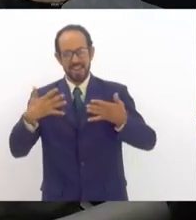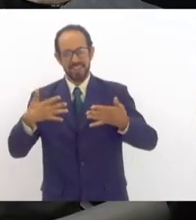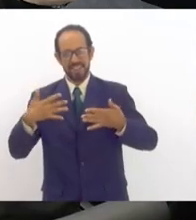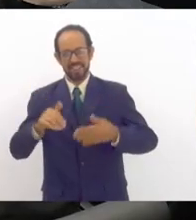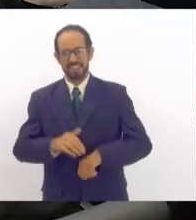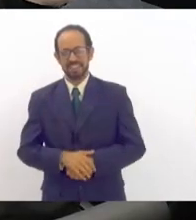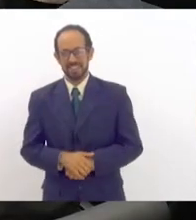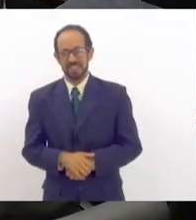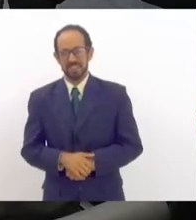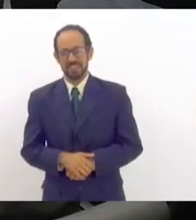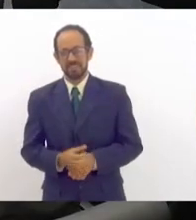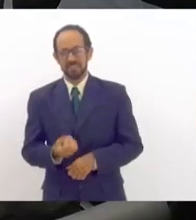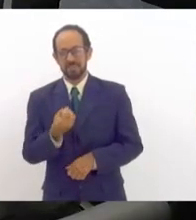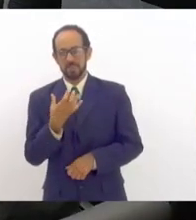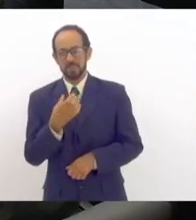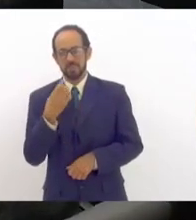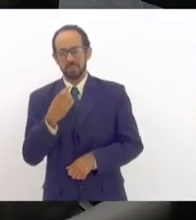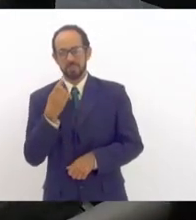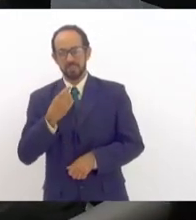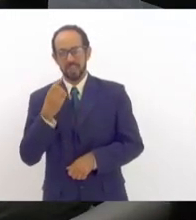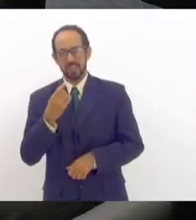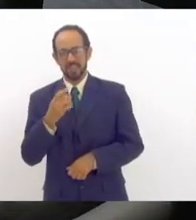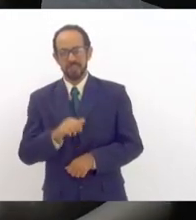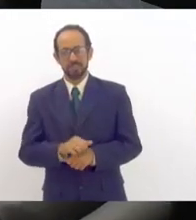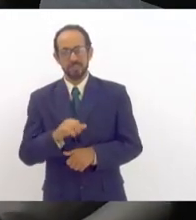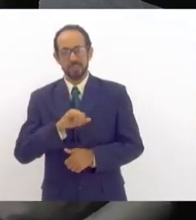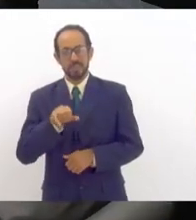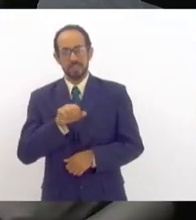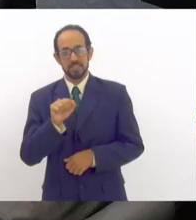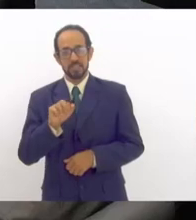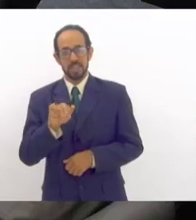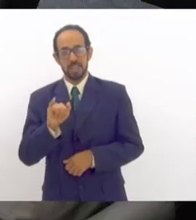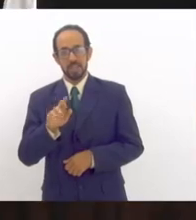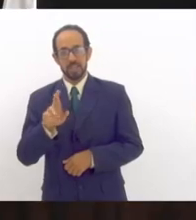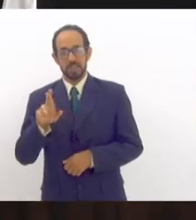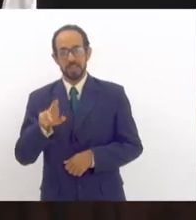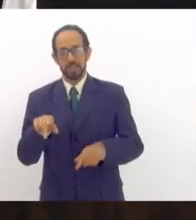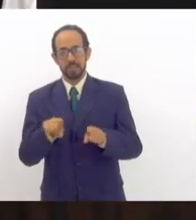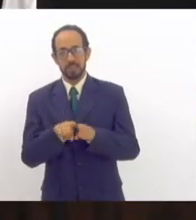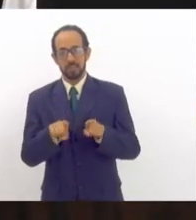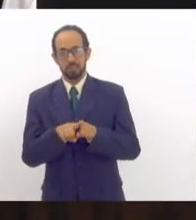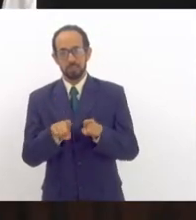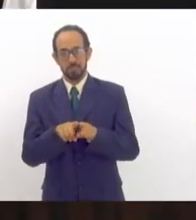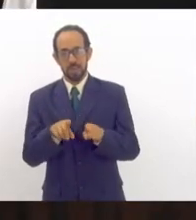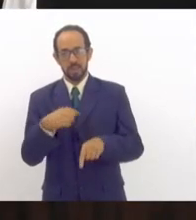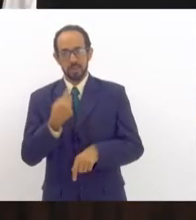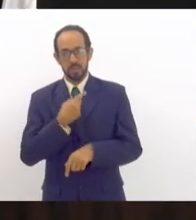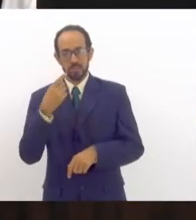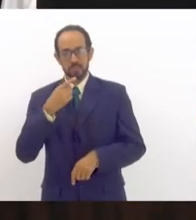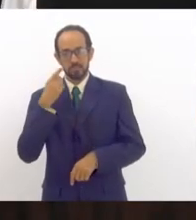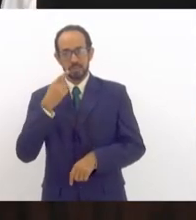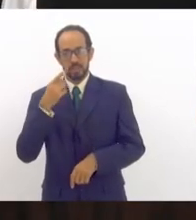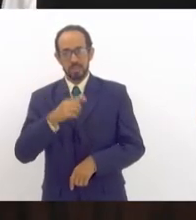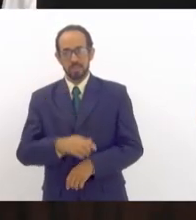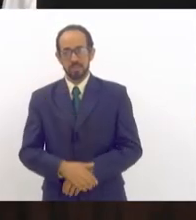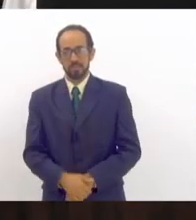isso aí deputada vamos com tudo Jair também nosso engenharia aí nosso deputado